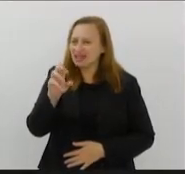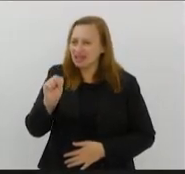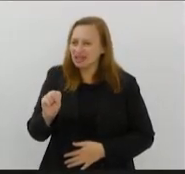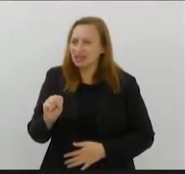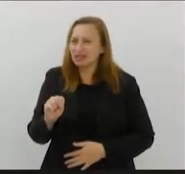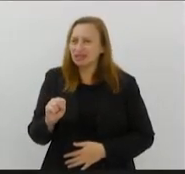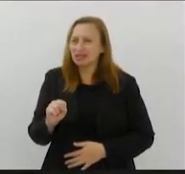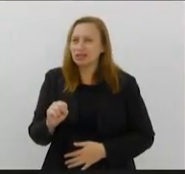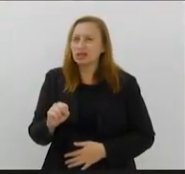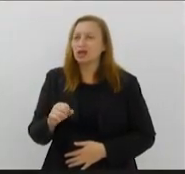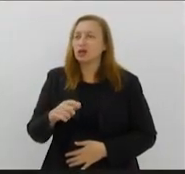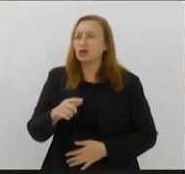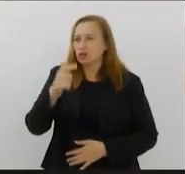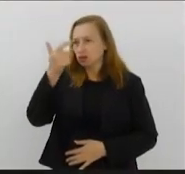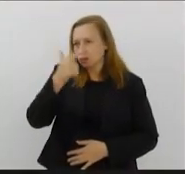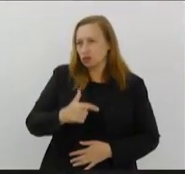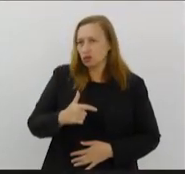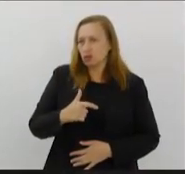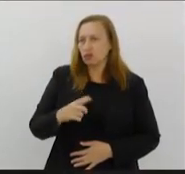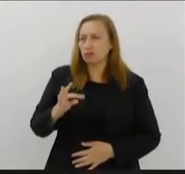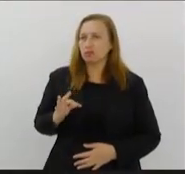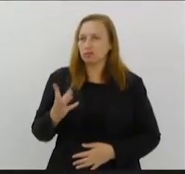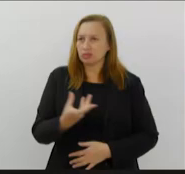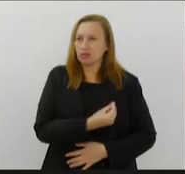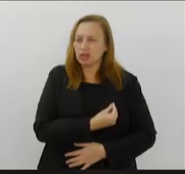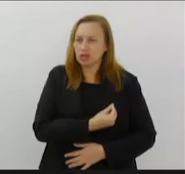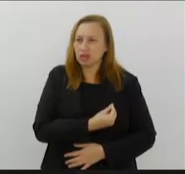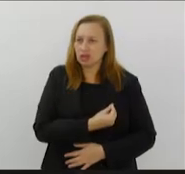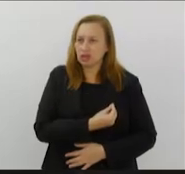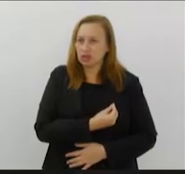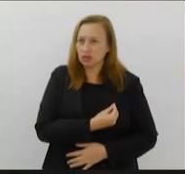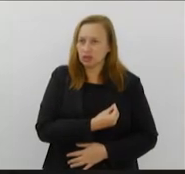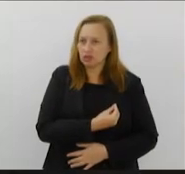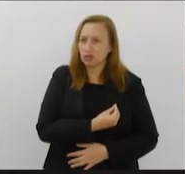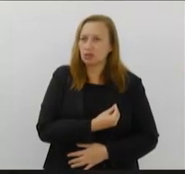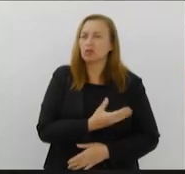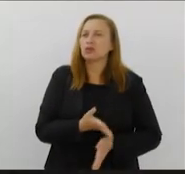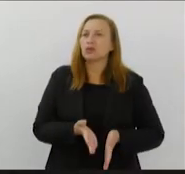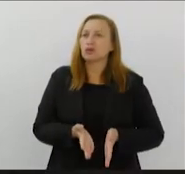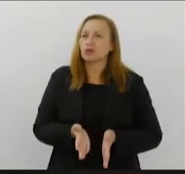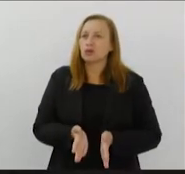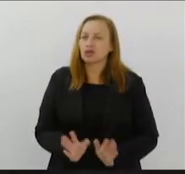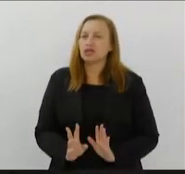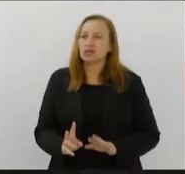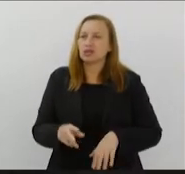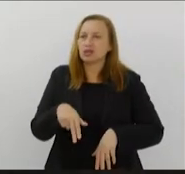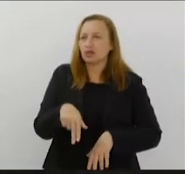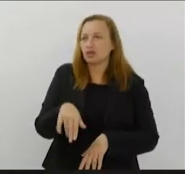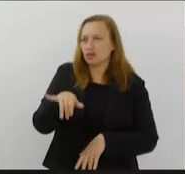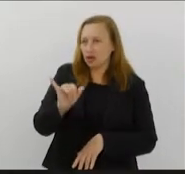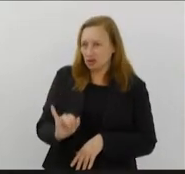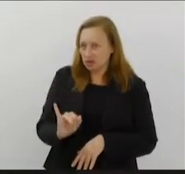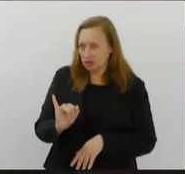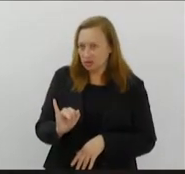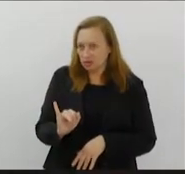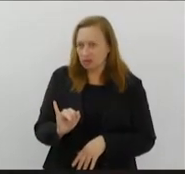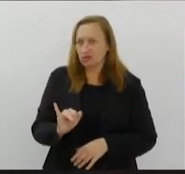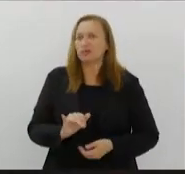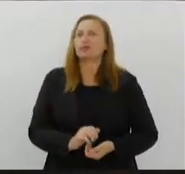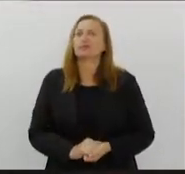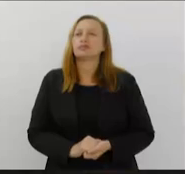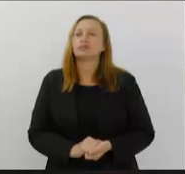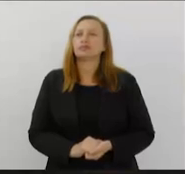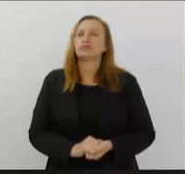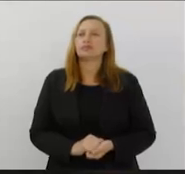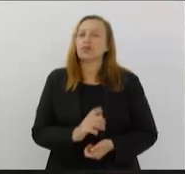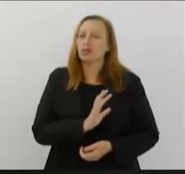sou uma pessoa trans não binária de 27 anos, cria de Nova Iguaçu, periferia da região metropolitana do Rio de Janeiro,